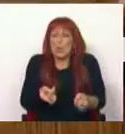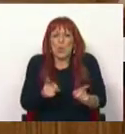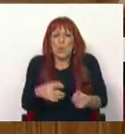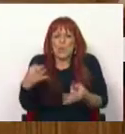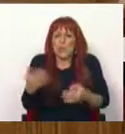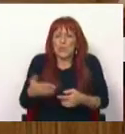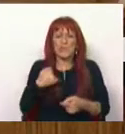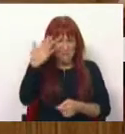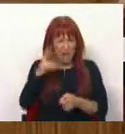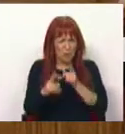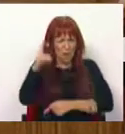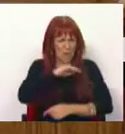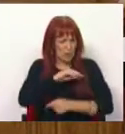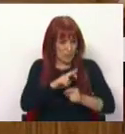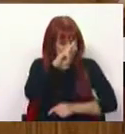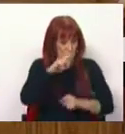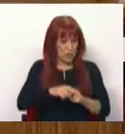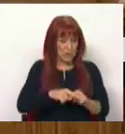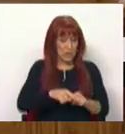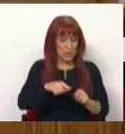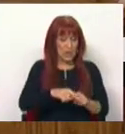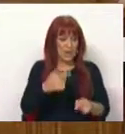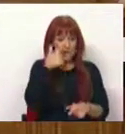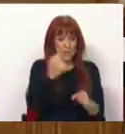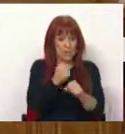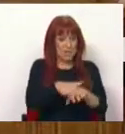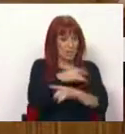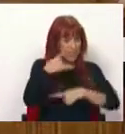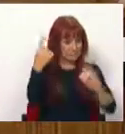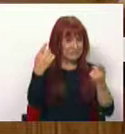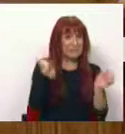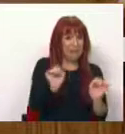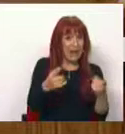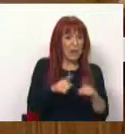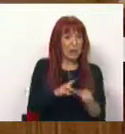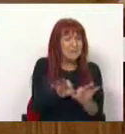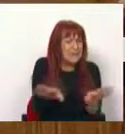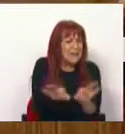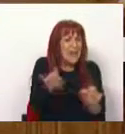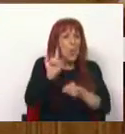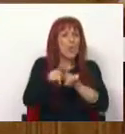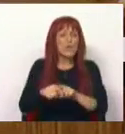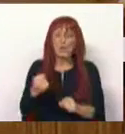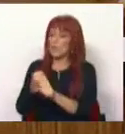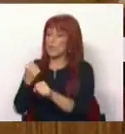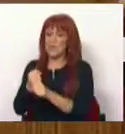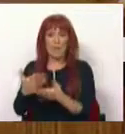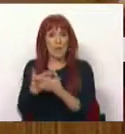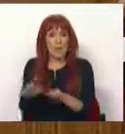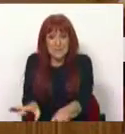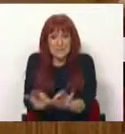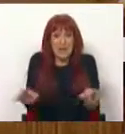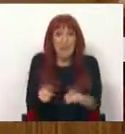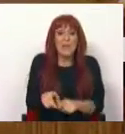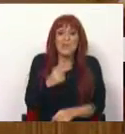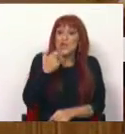acha que esse aumento dos salários para os trabalhadores da administração pública está ou não em sintonia com o desempenho da nossa economia.